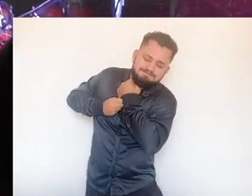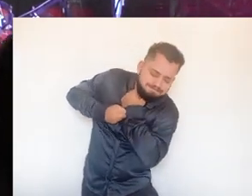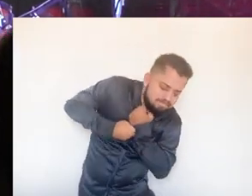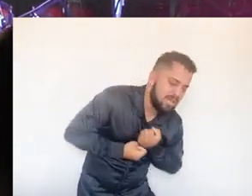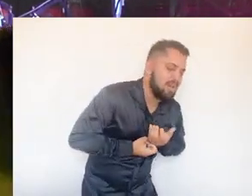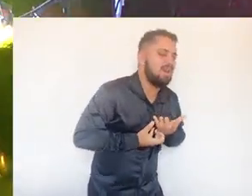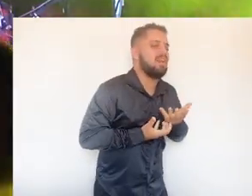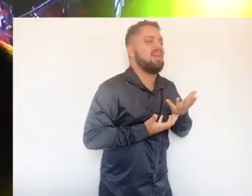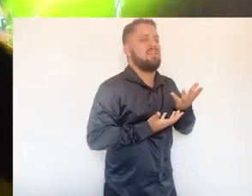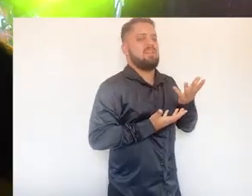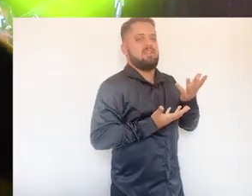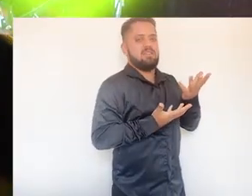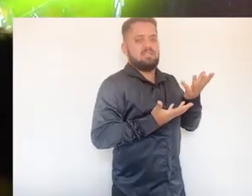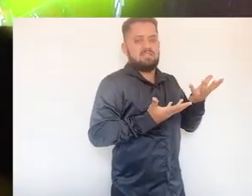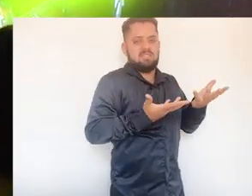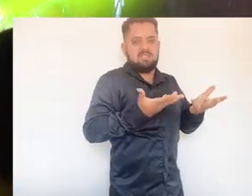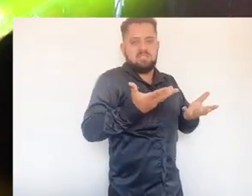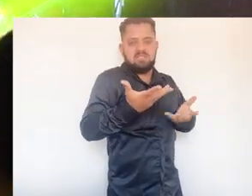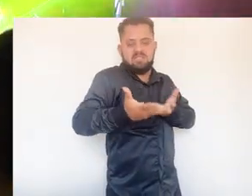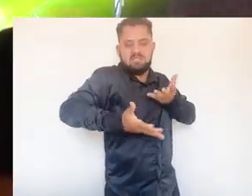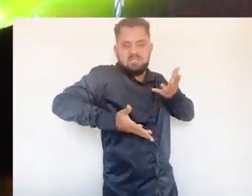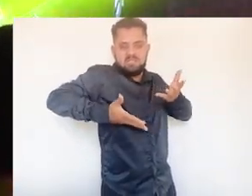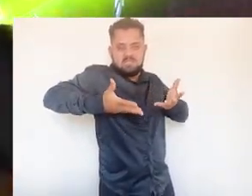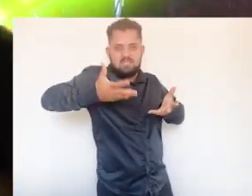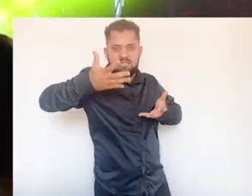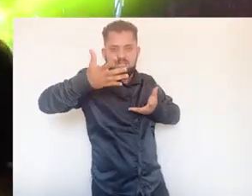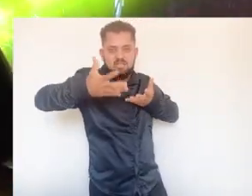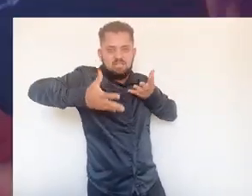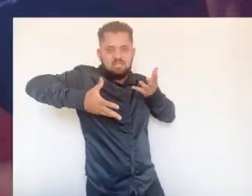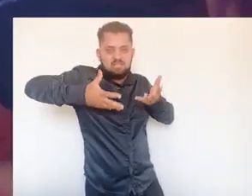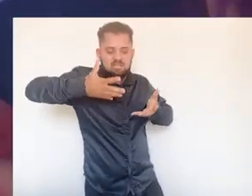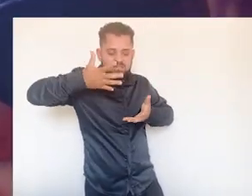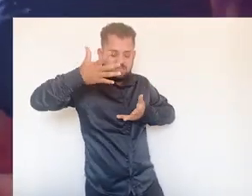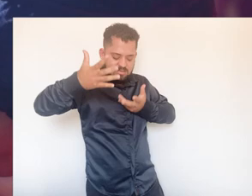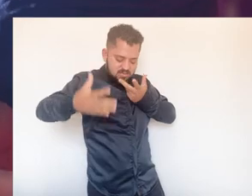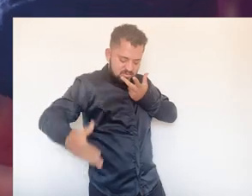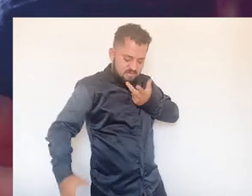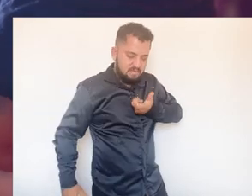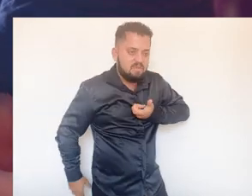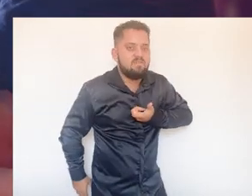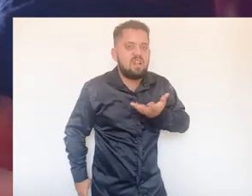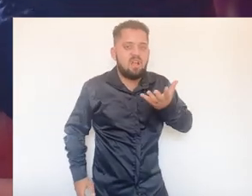preso na minha garganta.